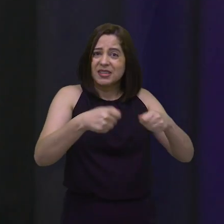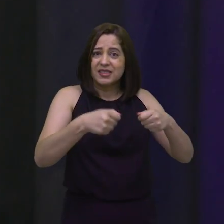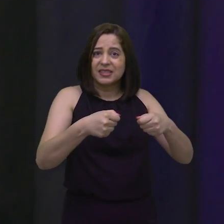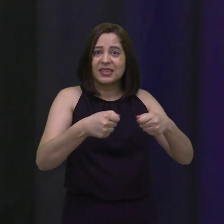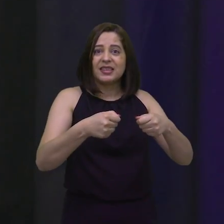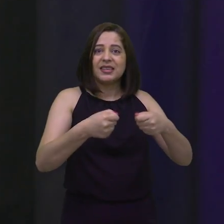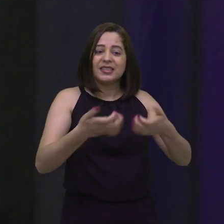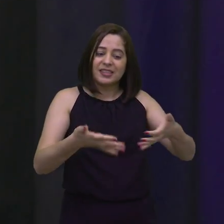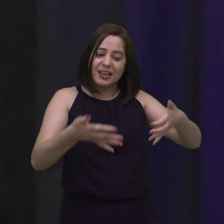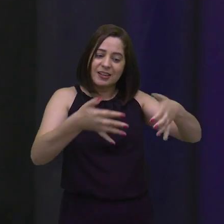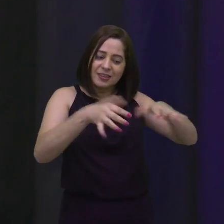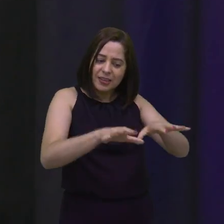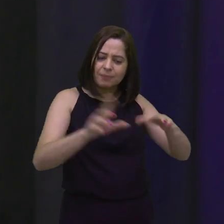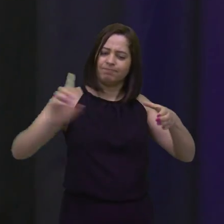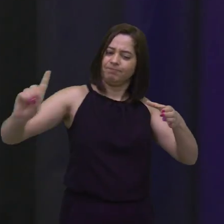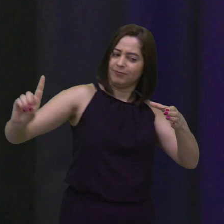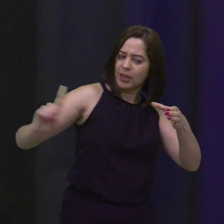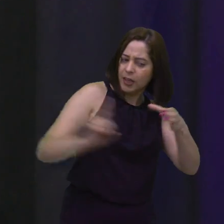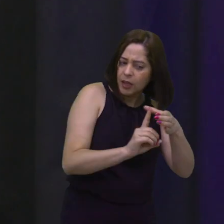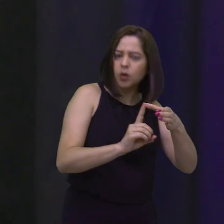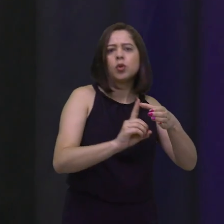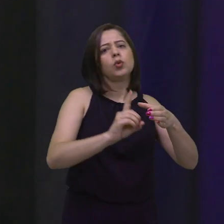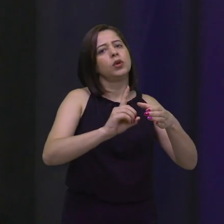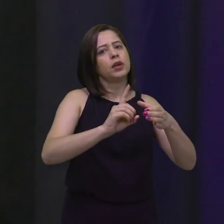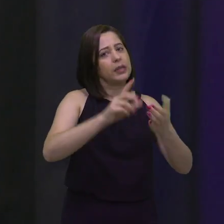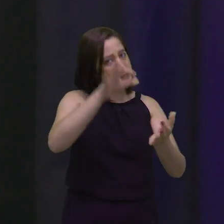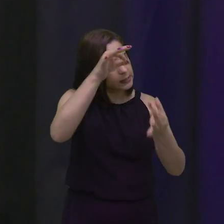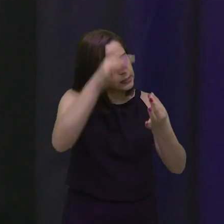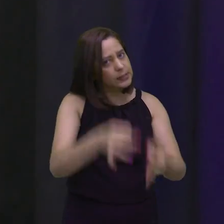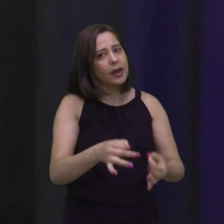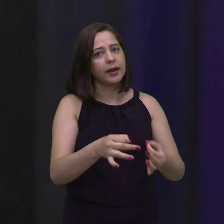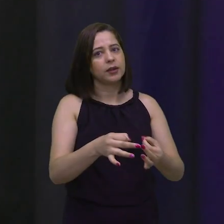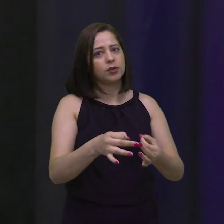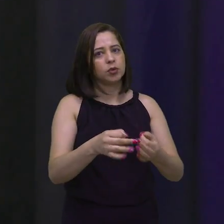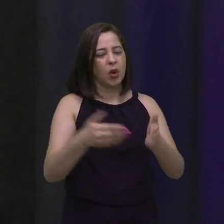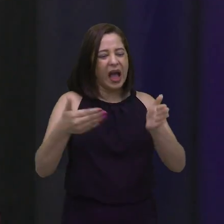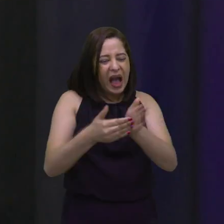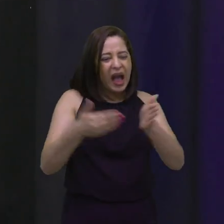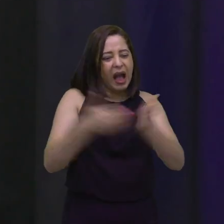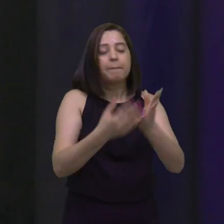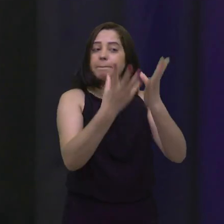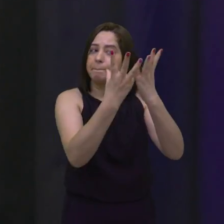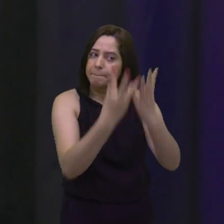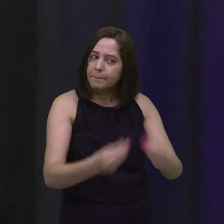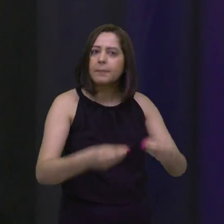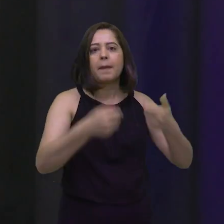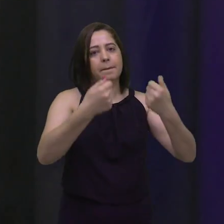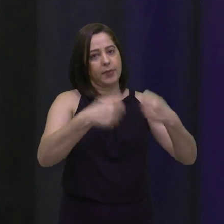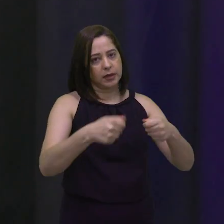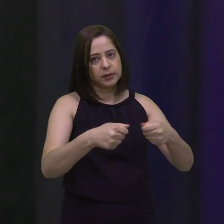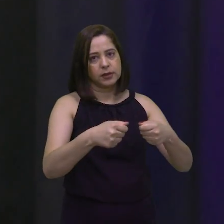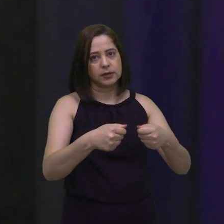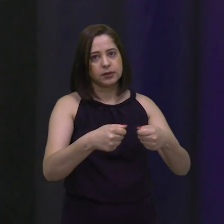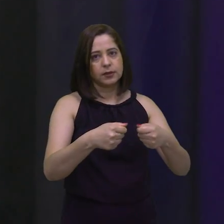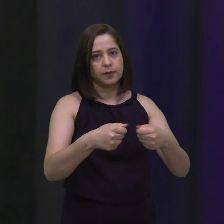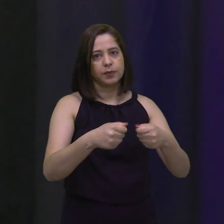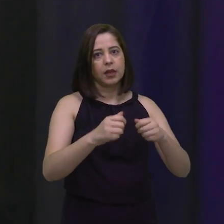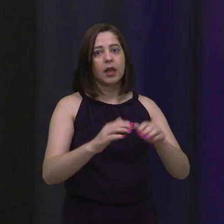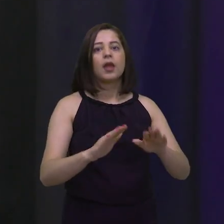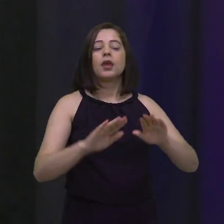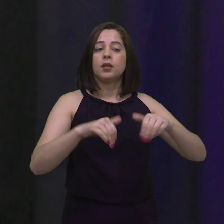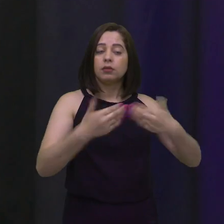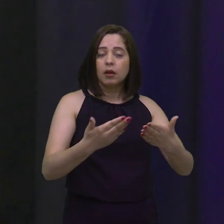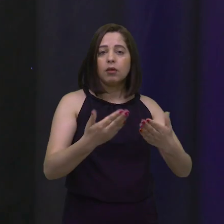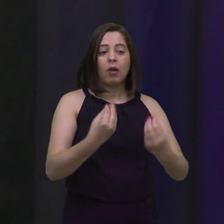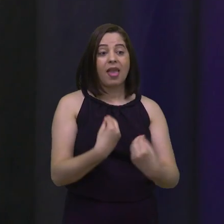precisa incluir, acrescentar de forma certa, eliminar essas barreiras para que a